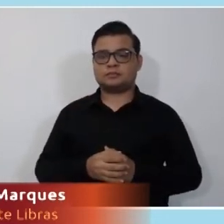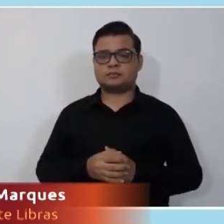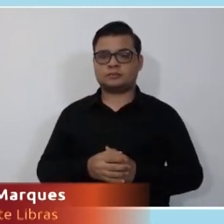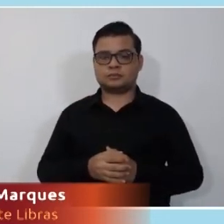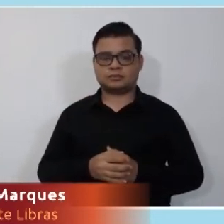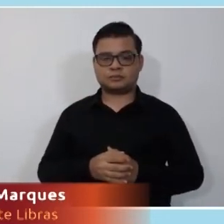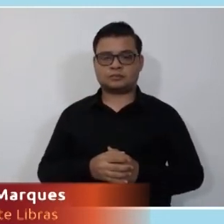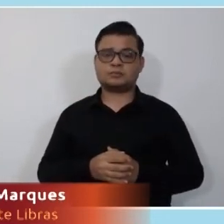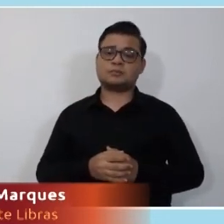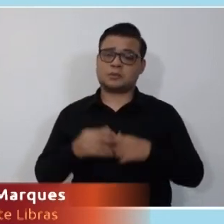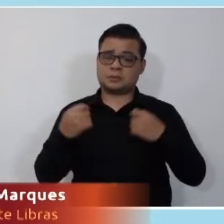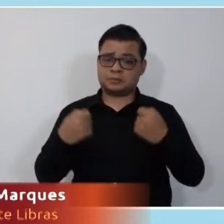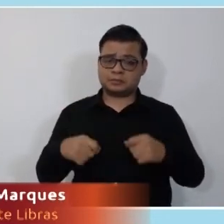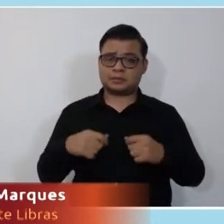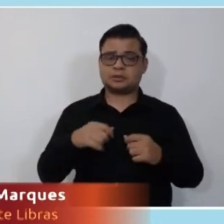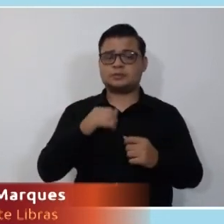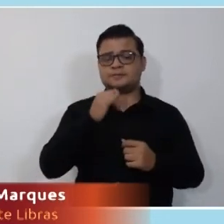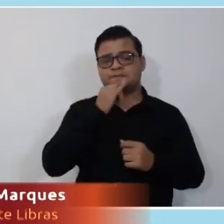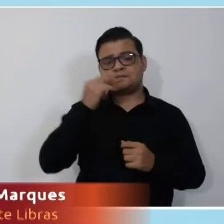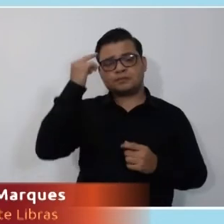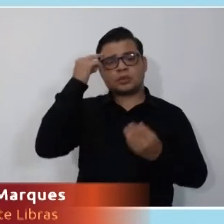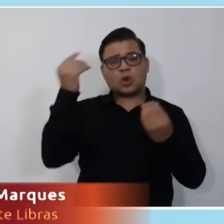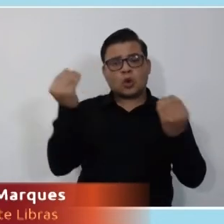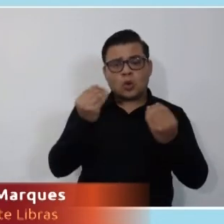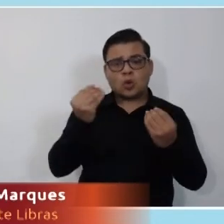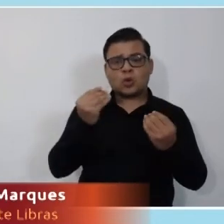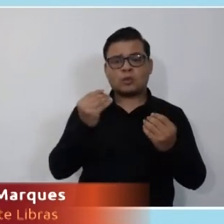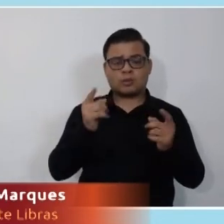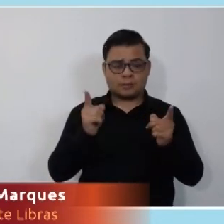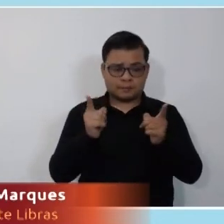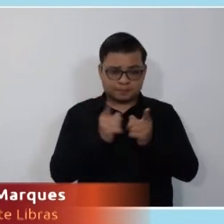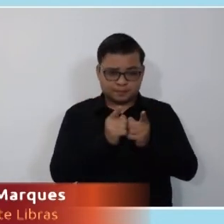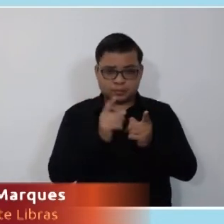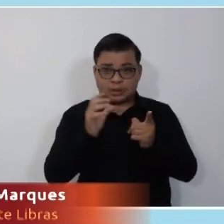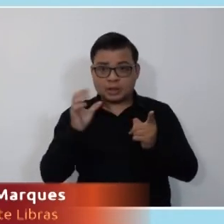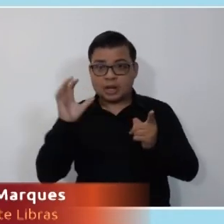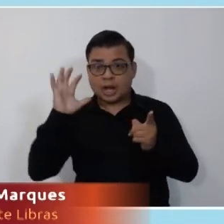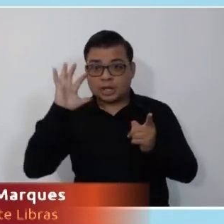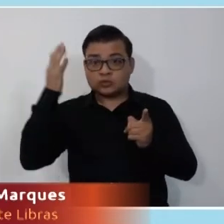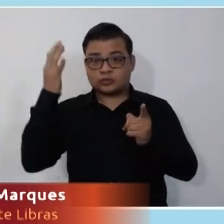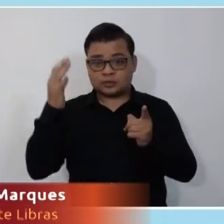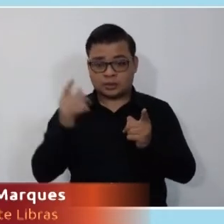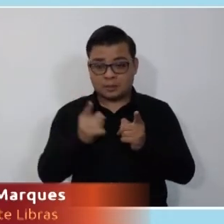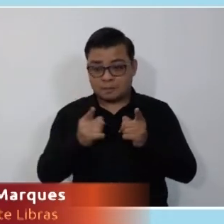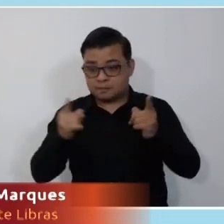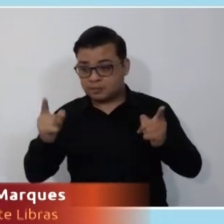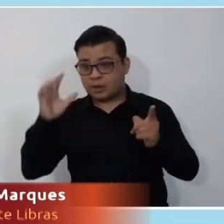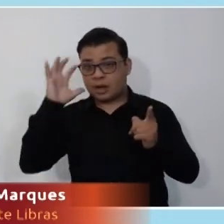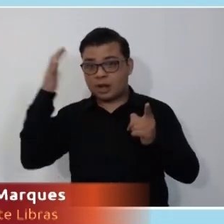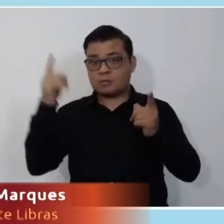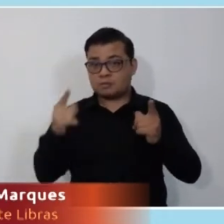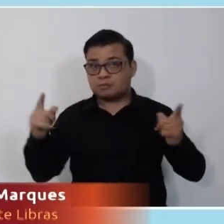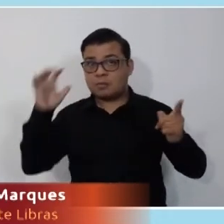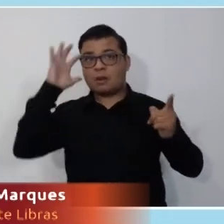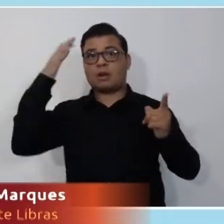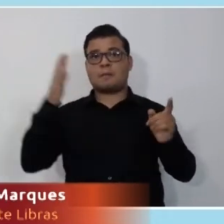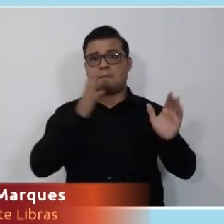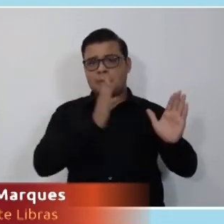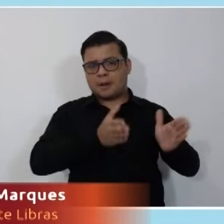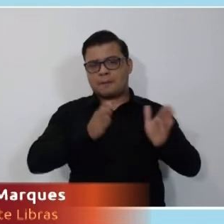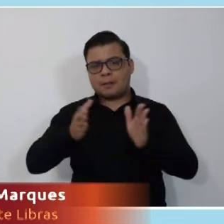curto prazo, em médio prazo, em longo prazo, né? E poder manter essa forma de implementar essas